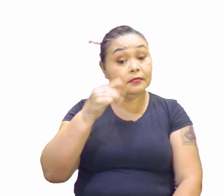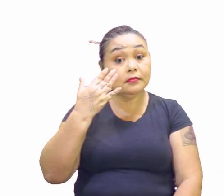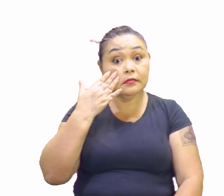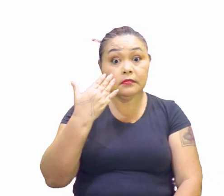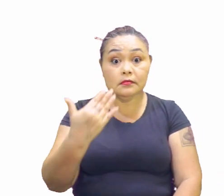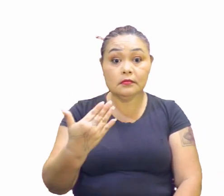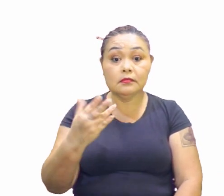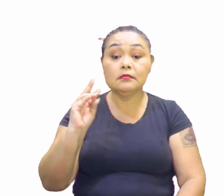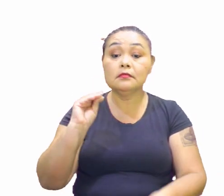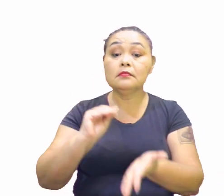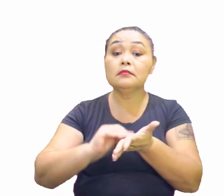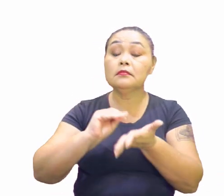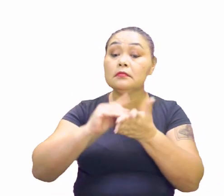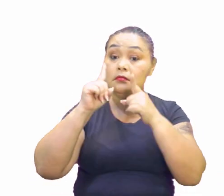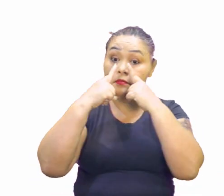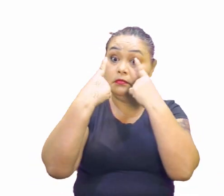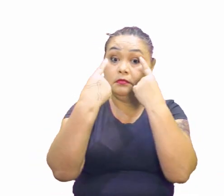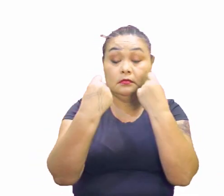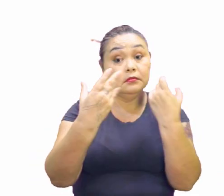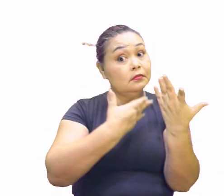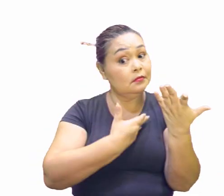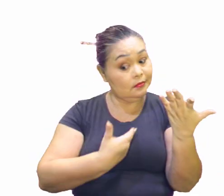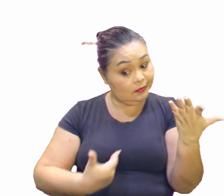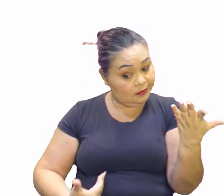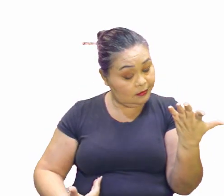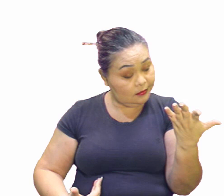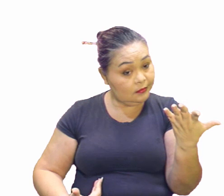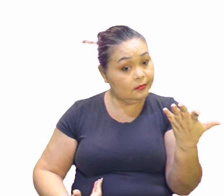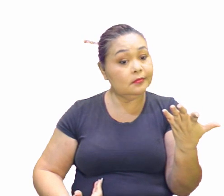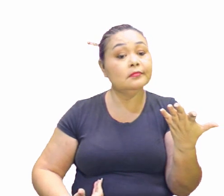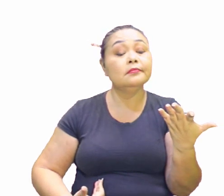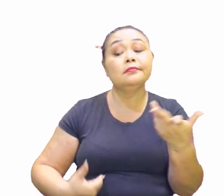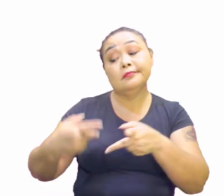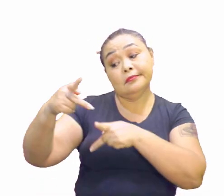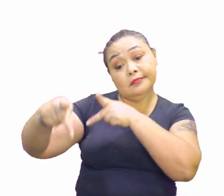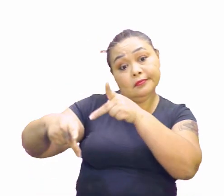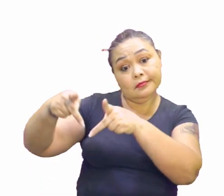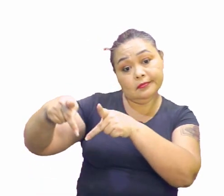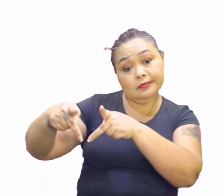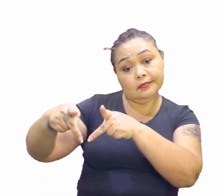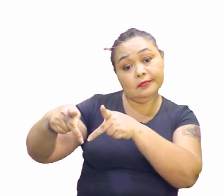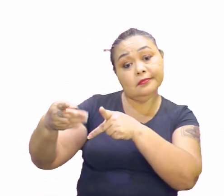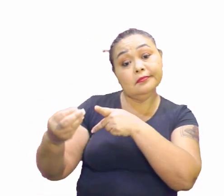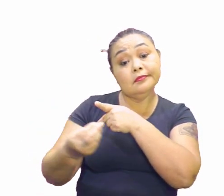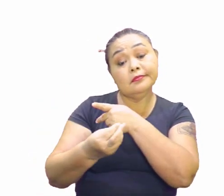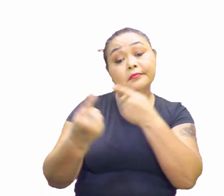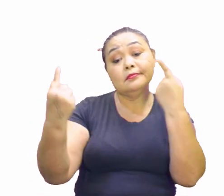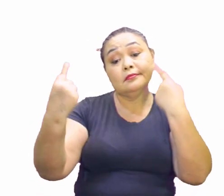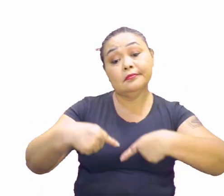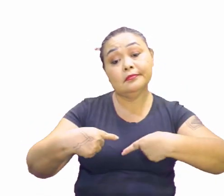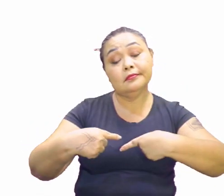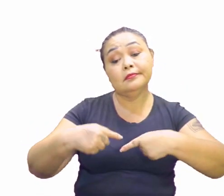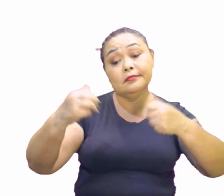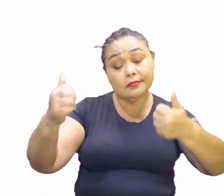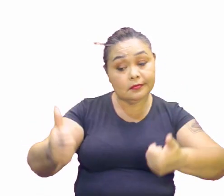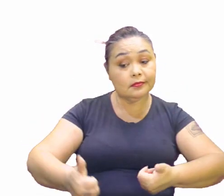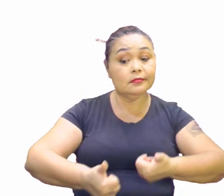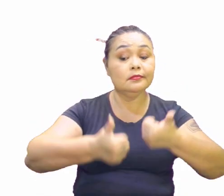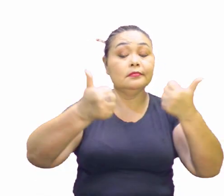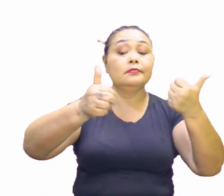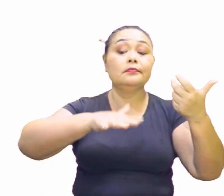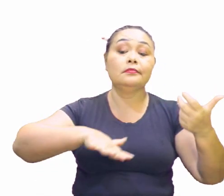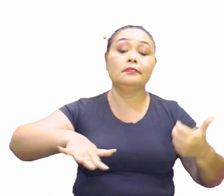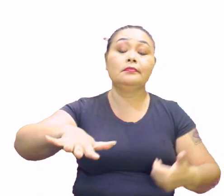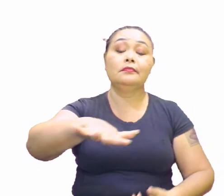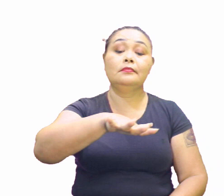é evidenciado a falta de interesse governamental e populacional como um dos desafios